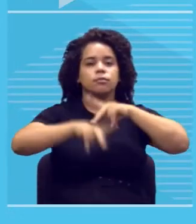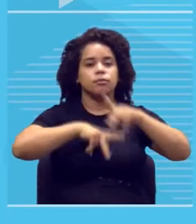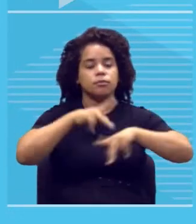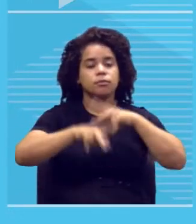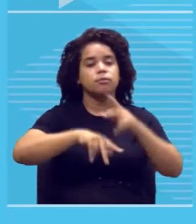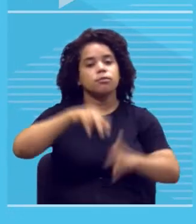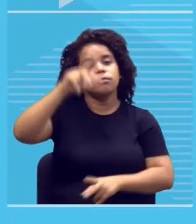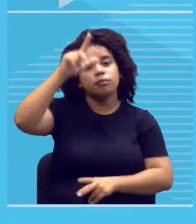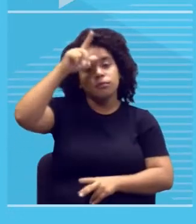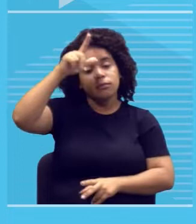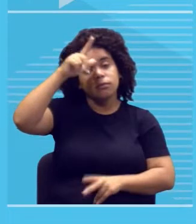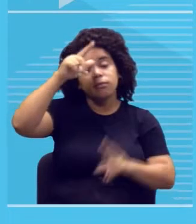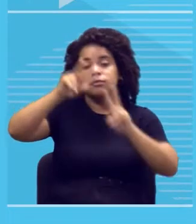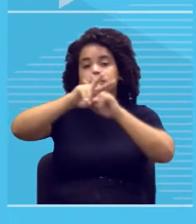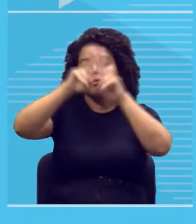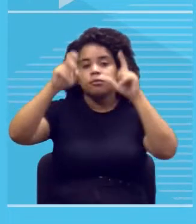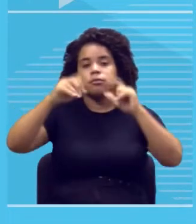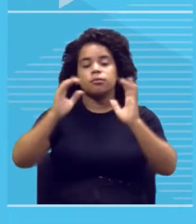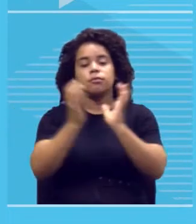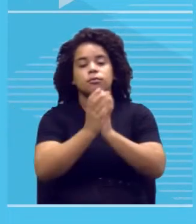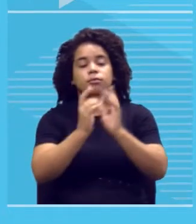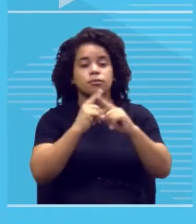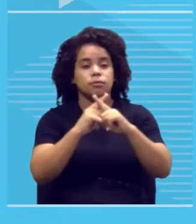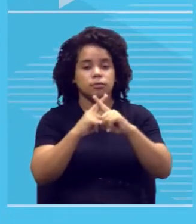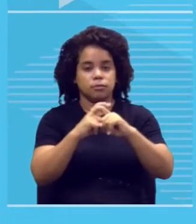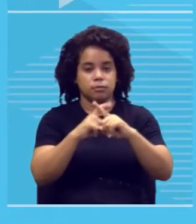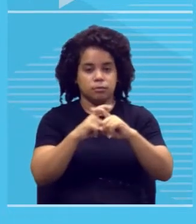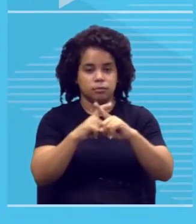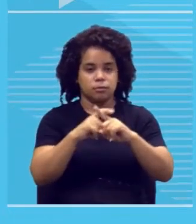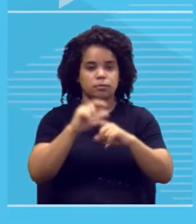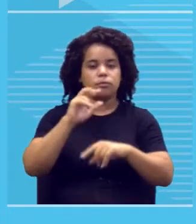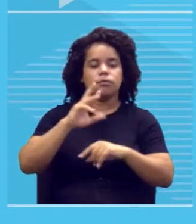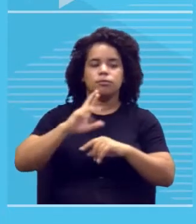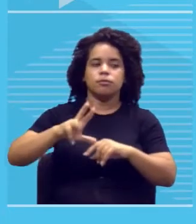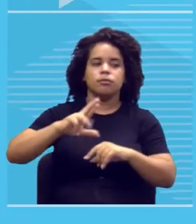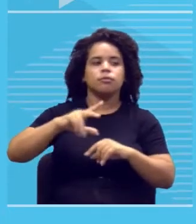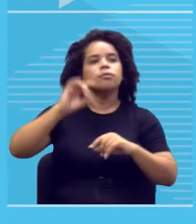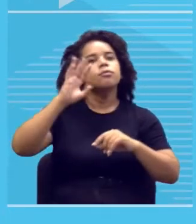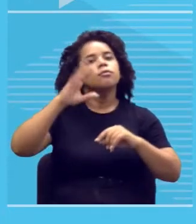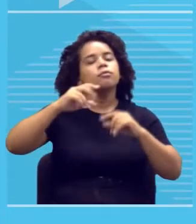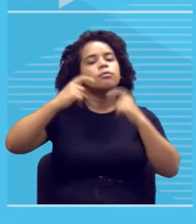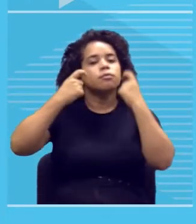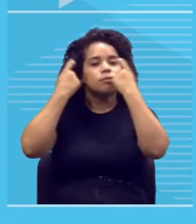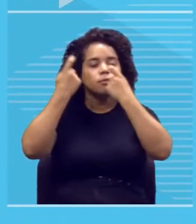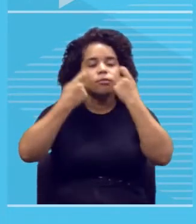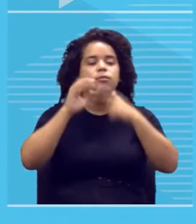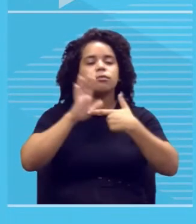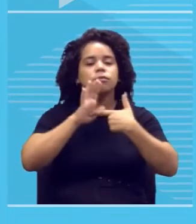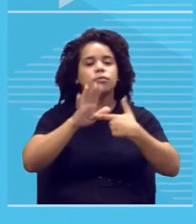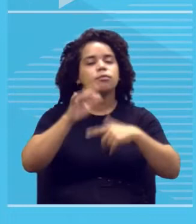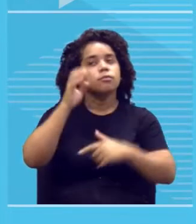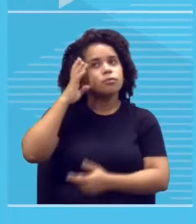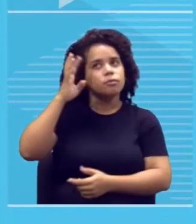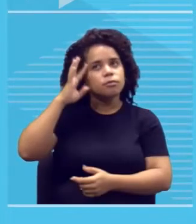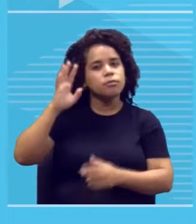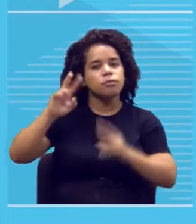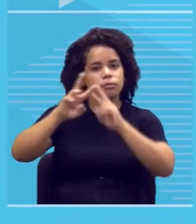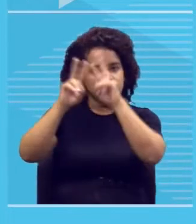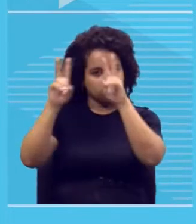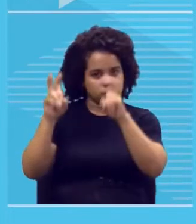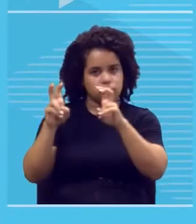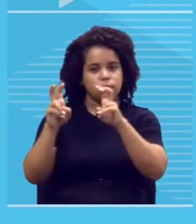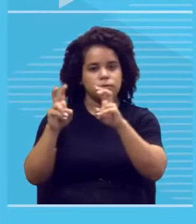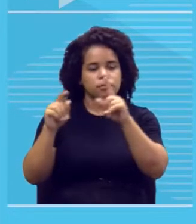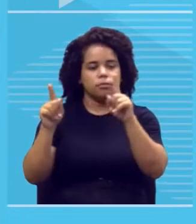representava o Partido Nazista então não só preocupado em trazer essa reflexão para as pessoas